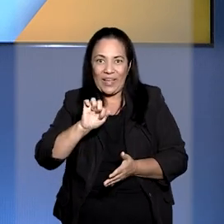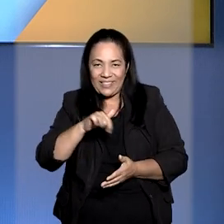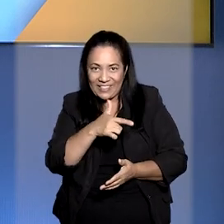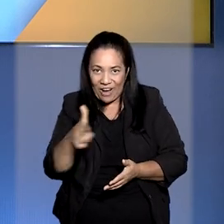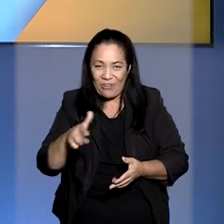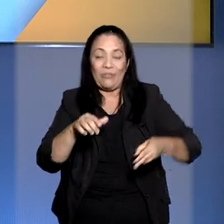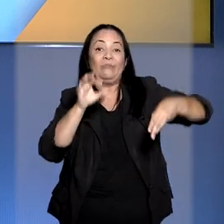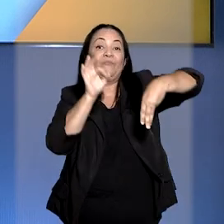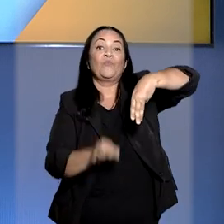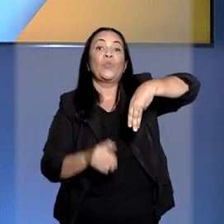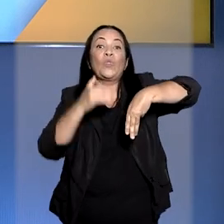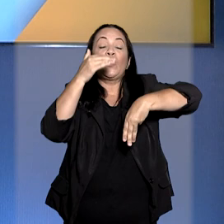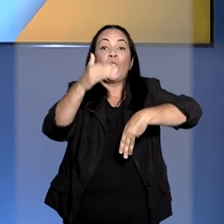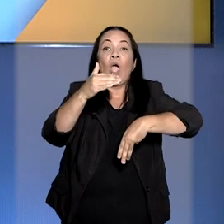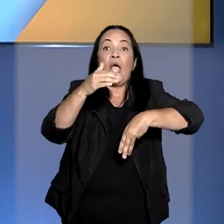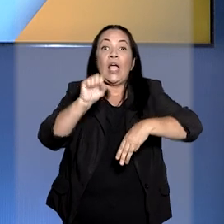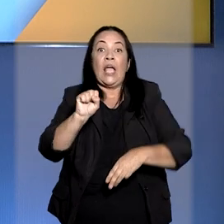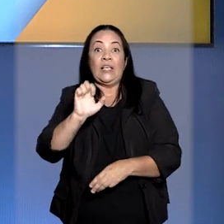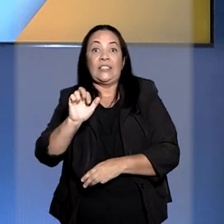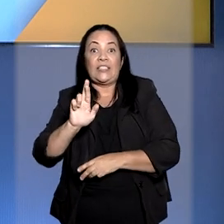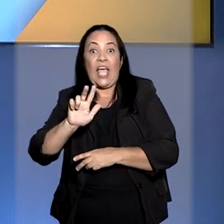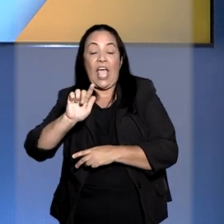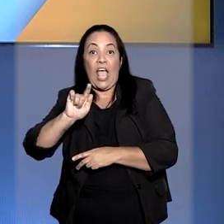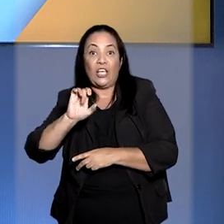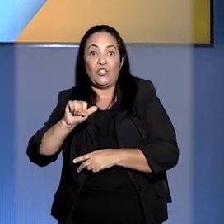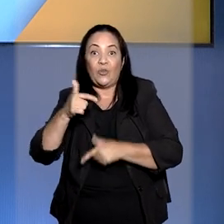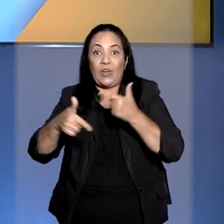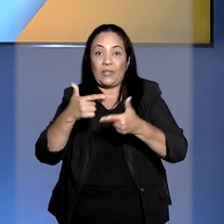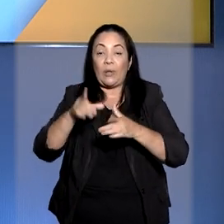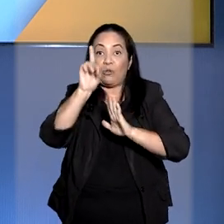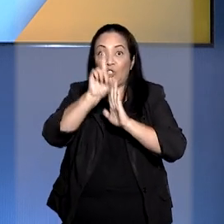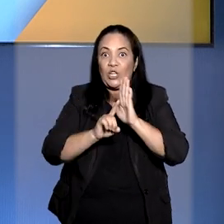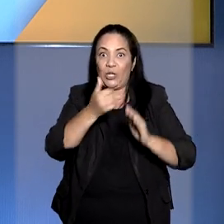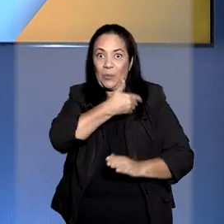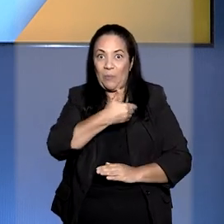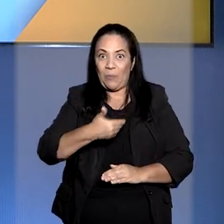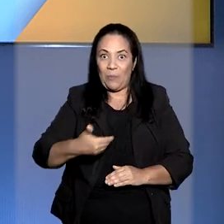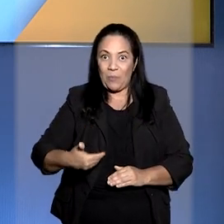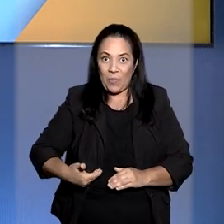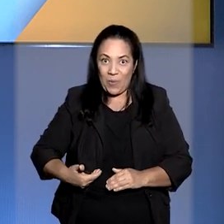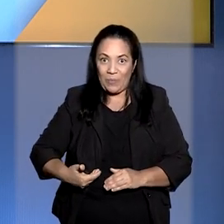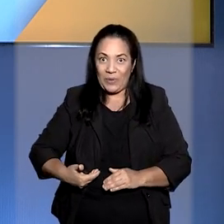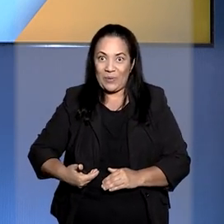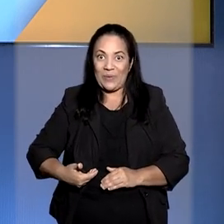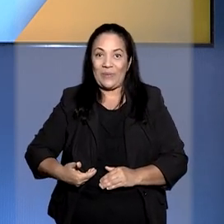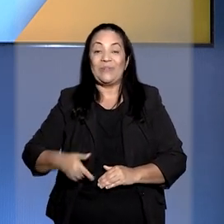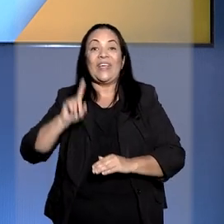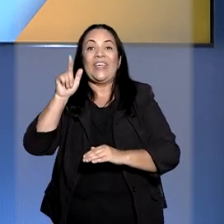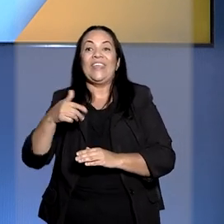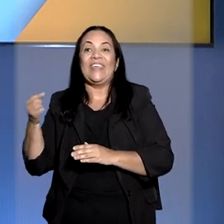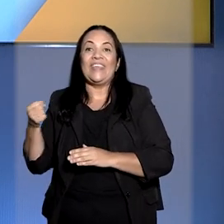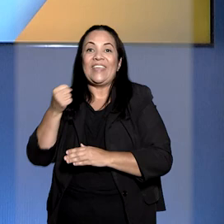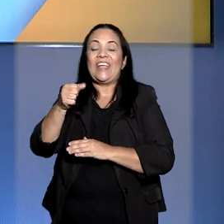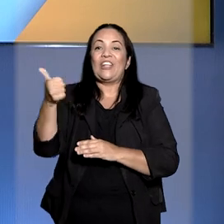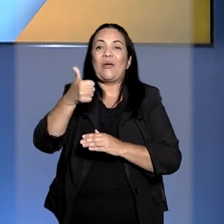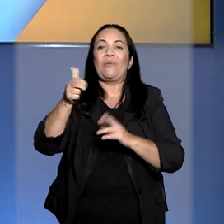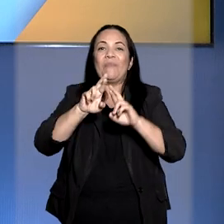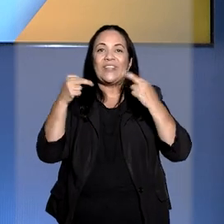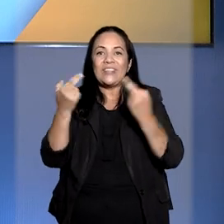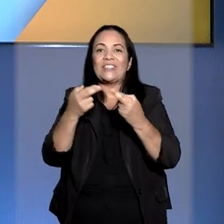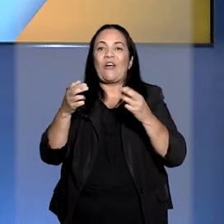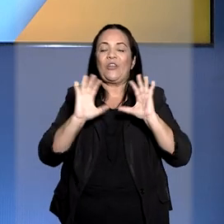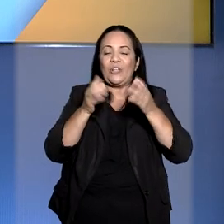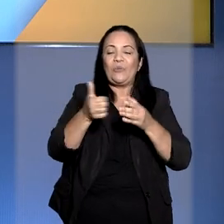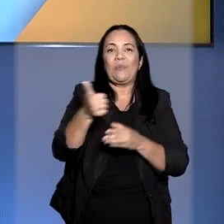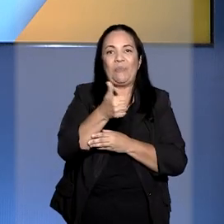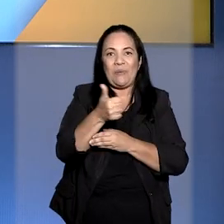já o ministro Paulo Sérgio Domingues vai atuar na área do direito público ele foi recebido na primeira sessão e